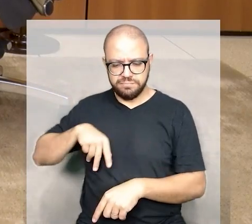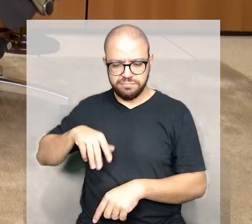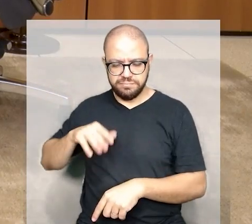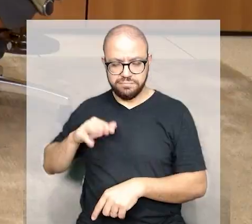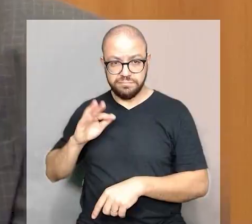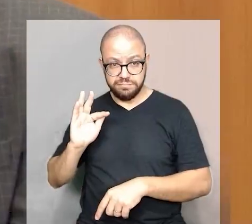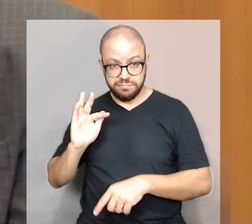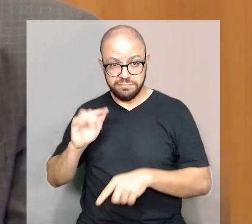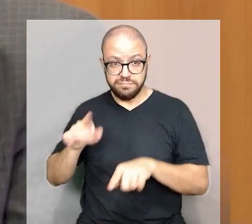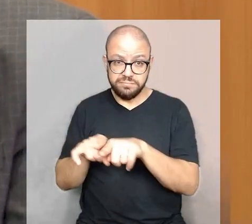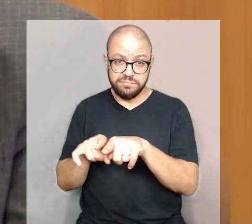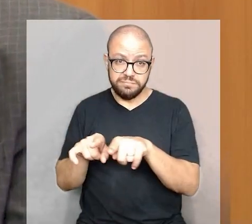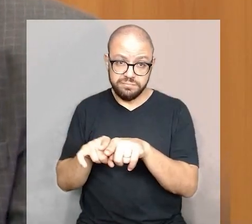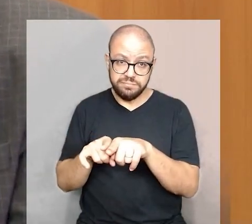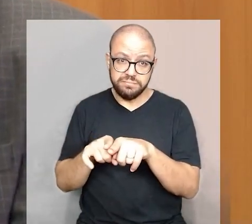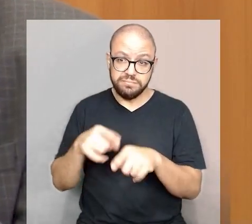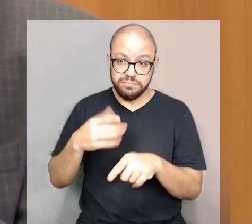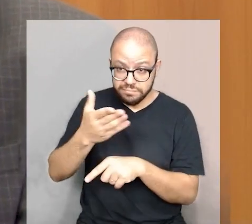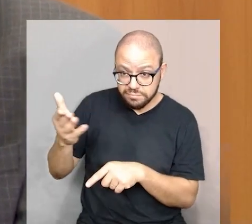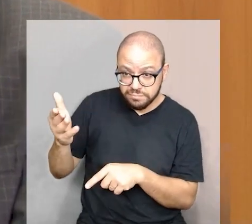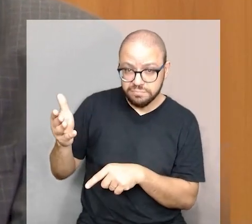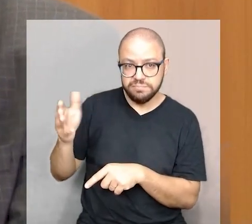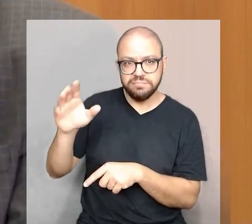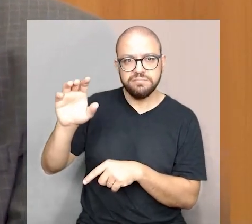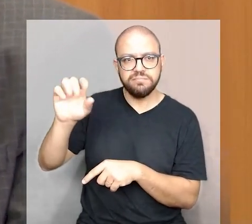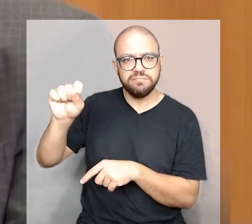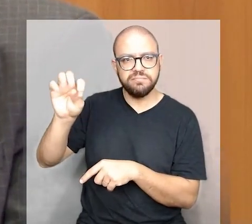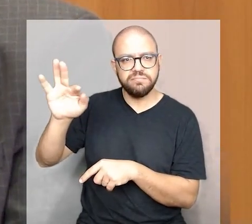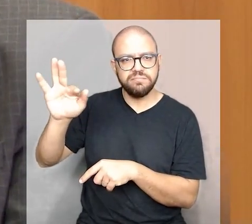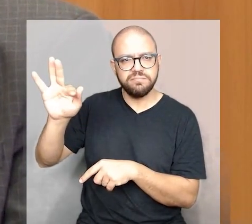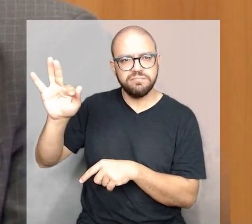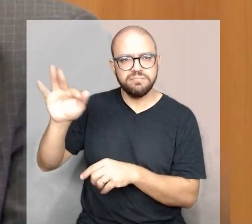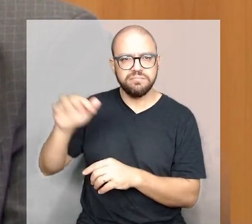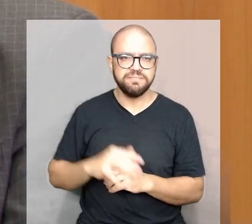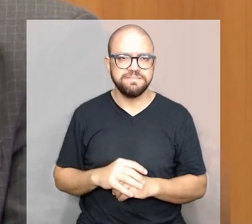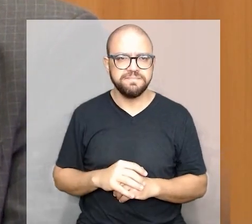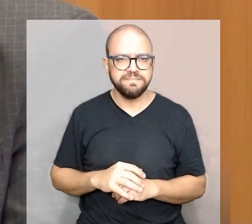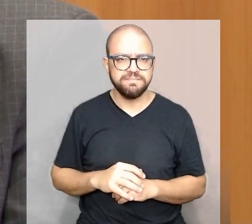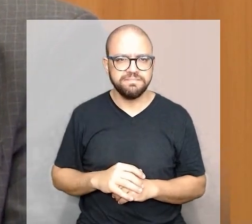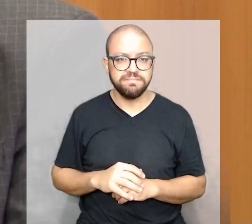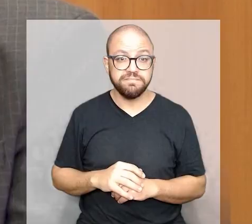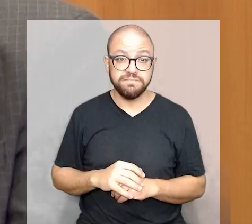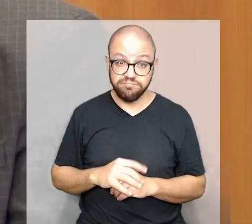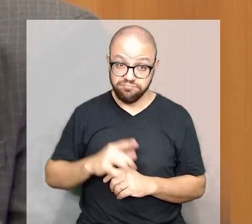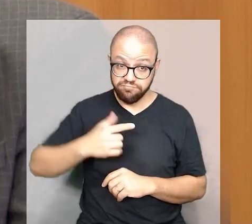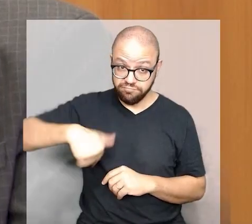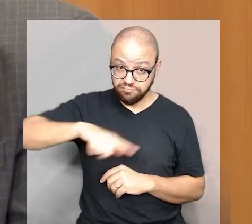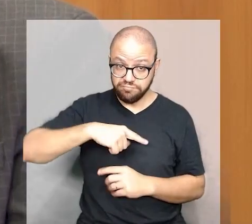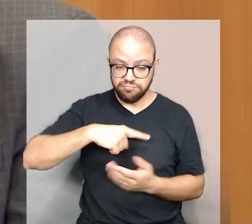levar ao Supremo, que a atuação do Supremo é do PGR. Então,